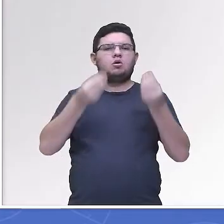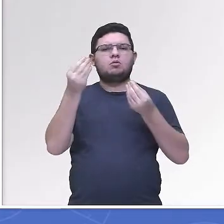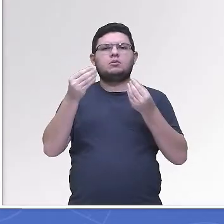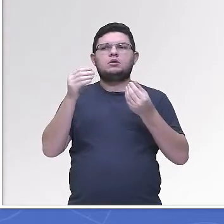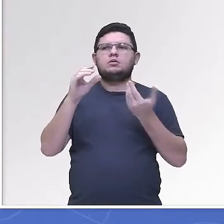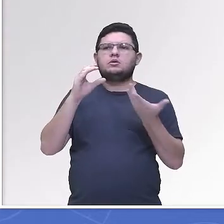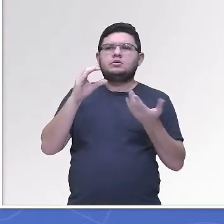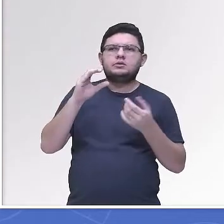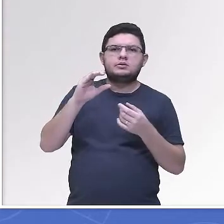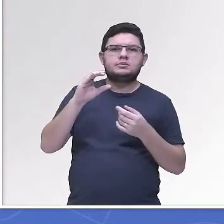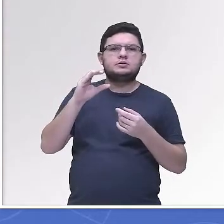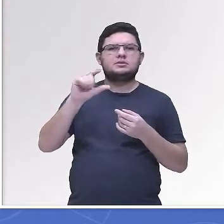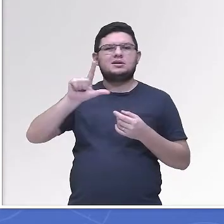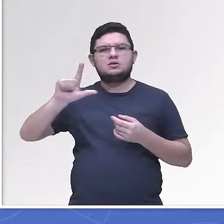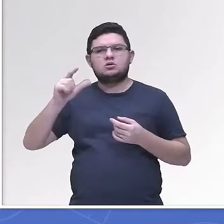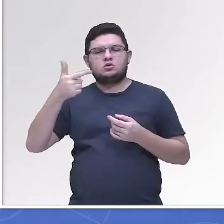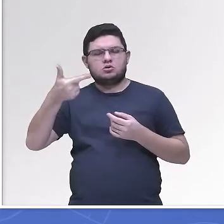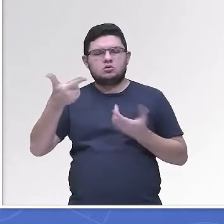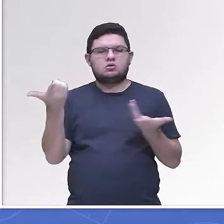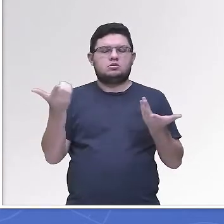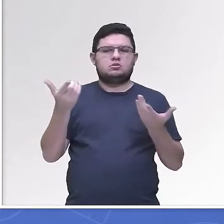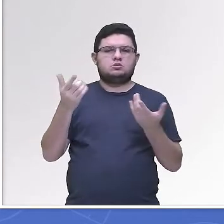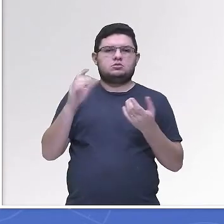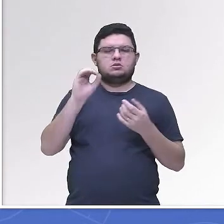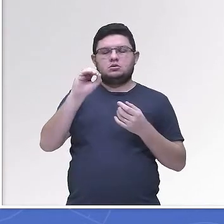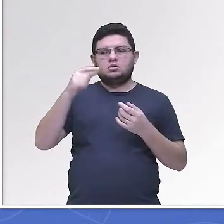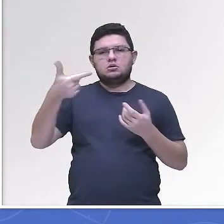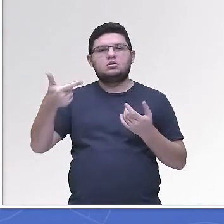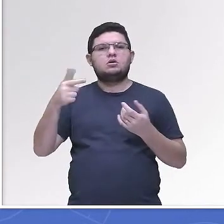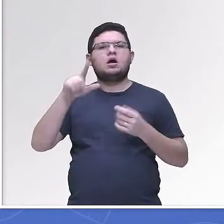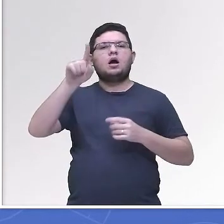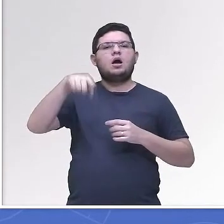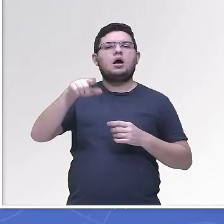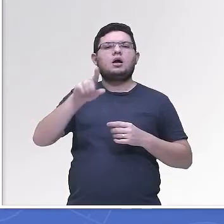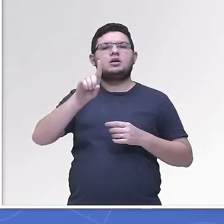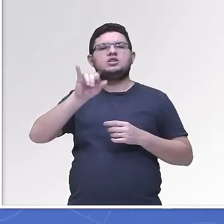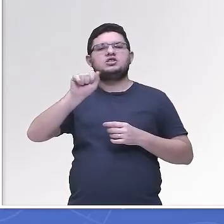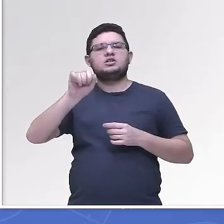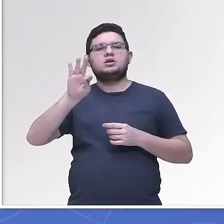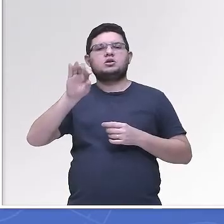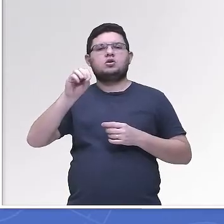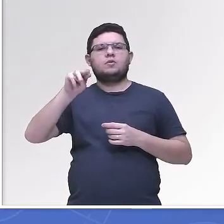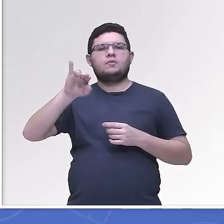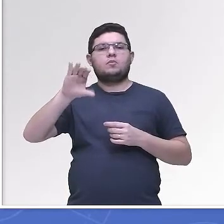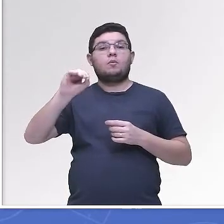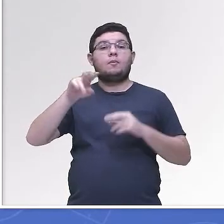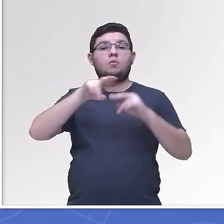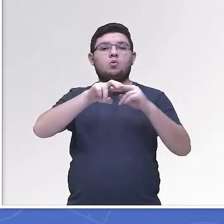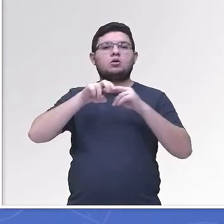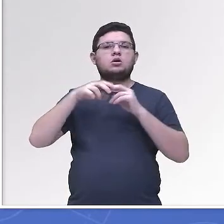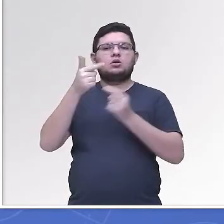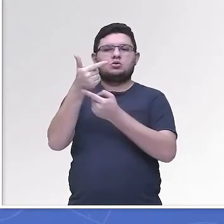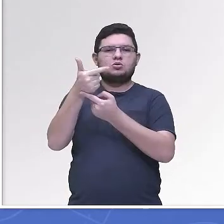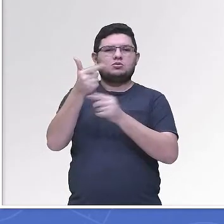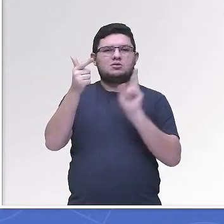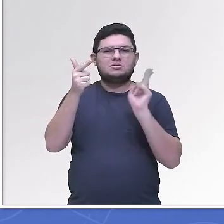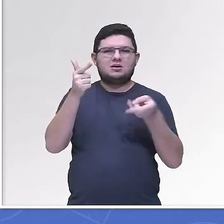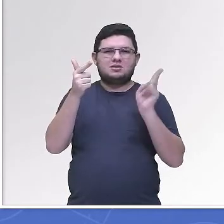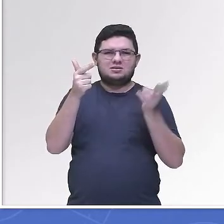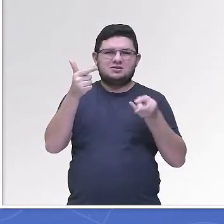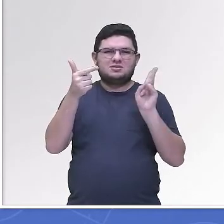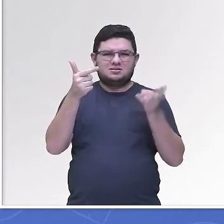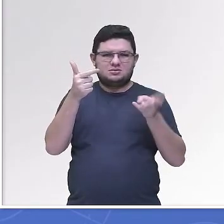Cl2, O2, são moléculas diatômicas, porque tem 2 átomos. O ozônio, O3,